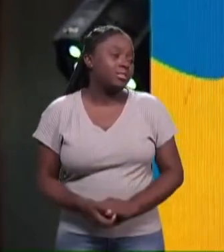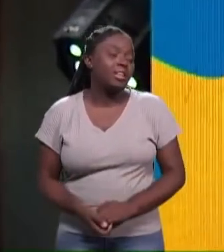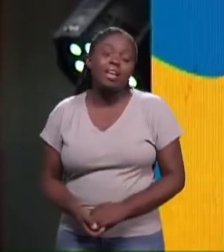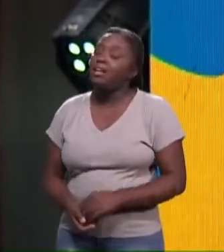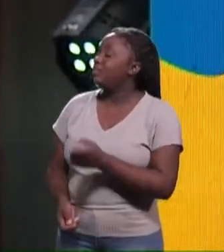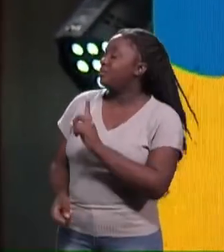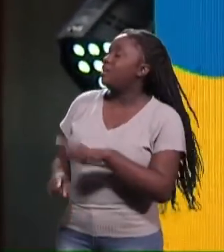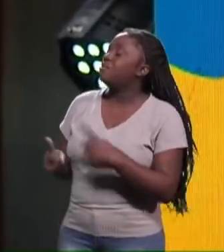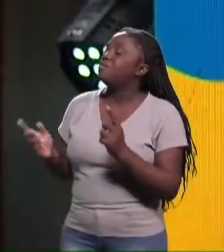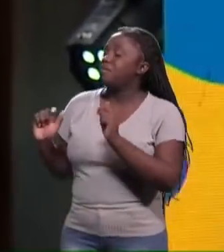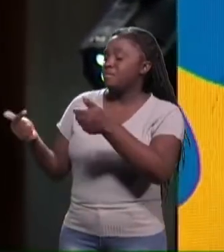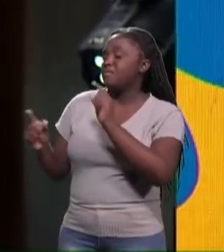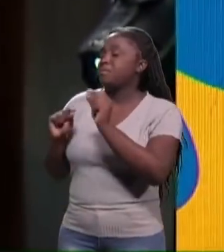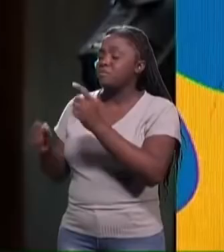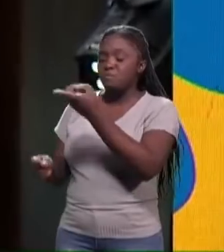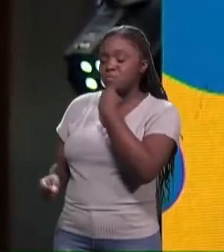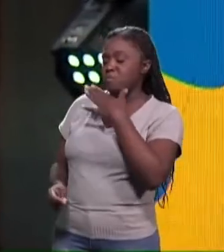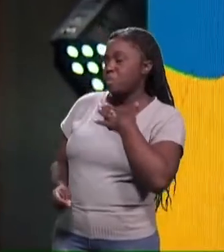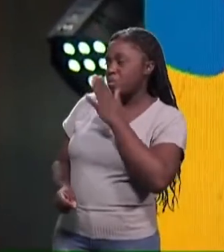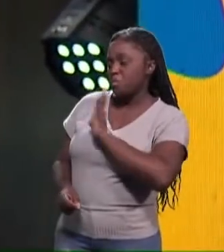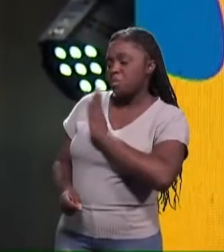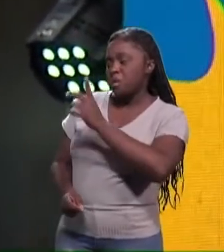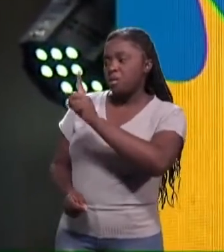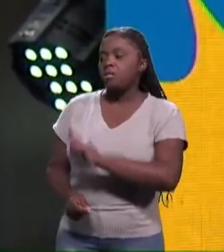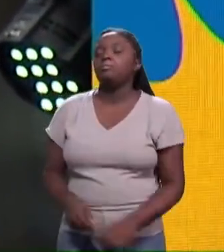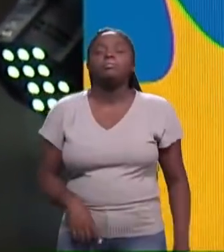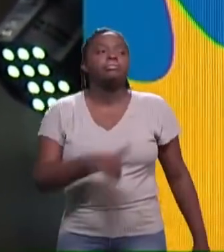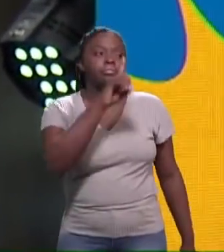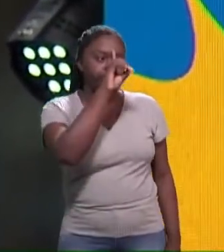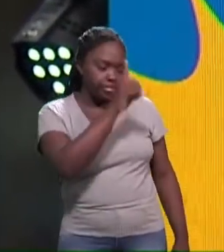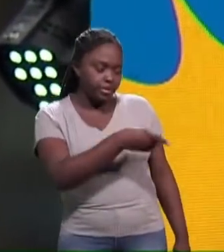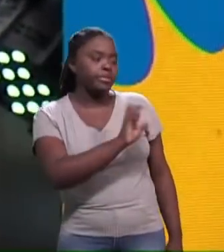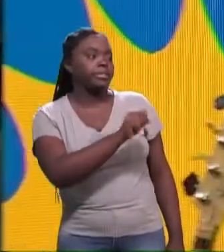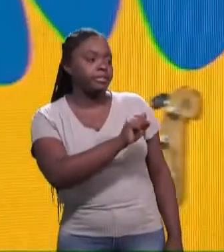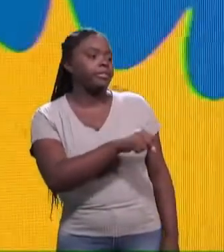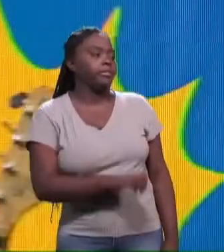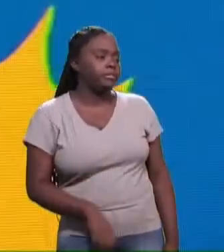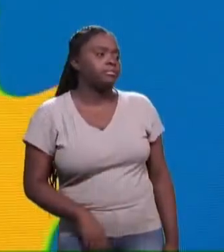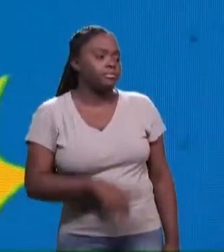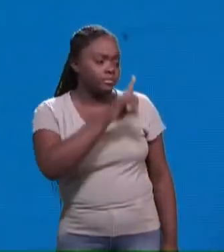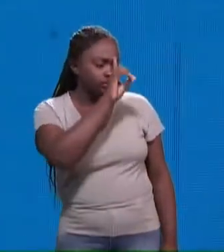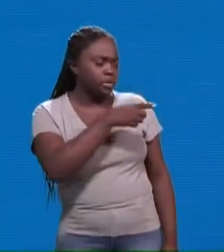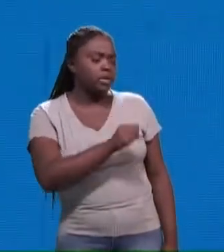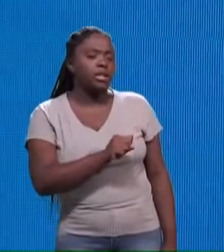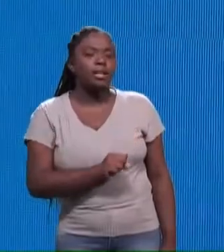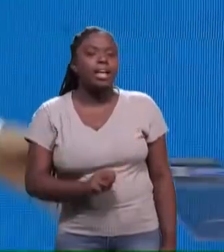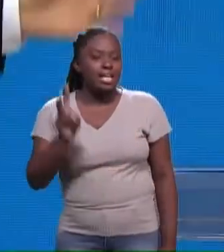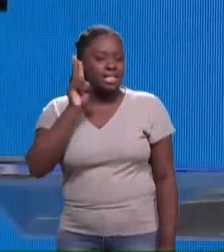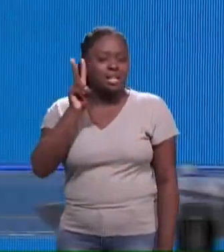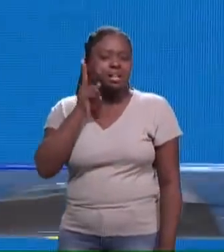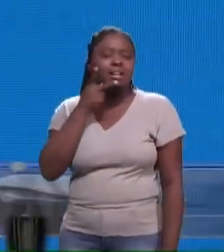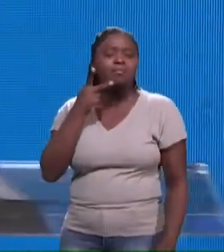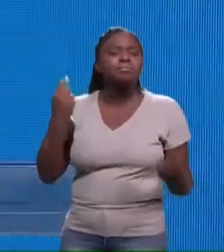Não, mas o que, que eu faço? Eu não mando no meu coração. Eu falei: manda sim. Ah, você manda. Essa história, gente, de que